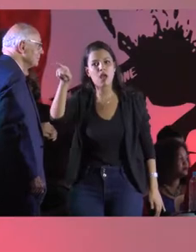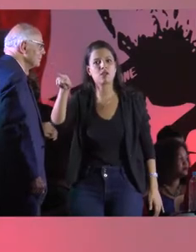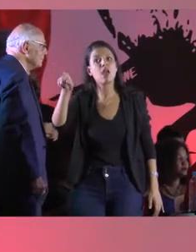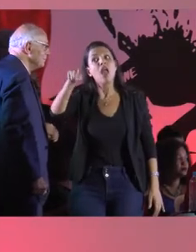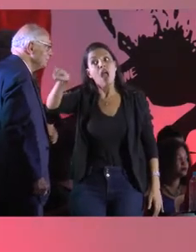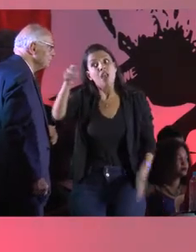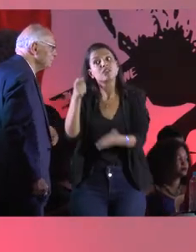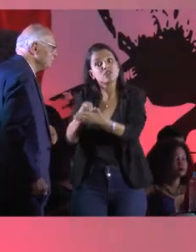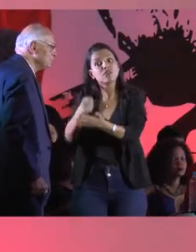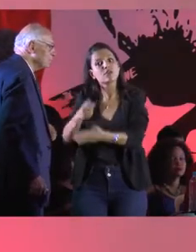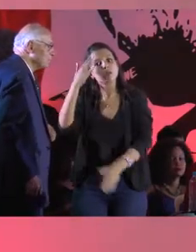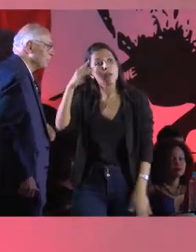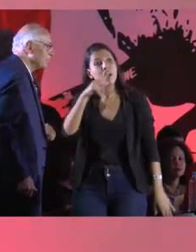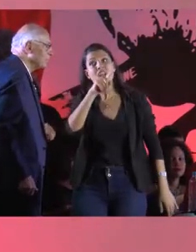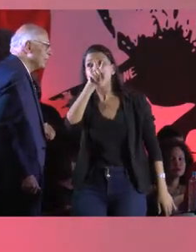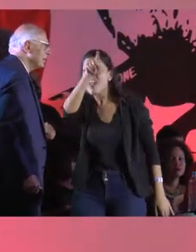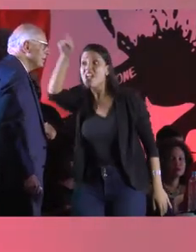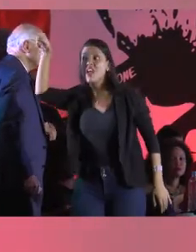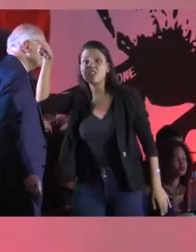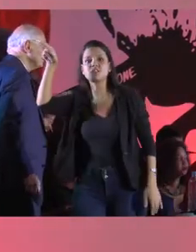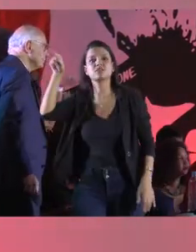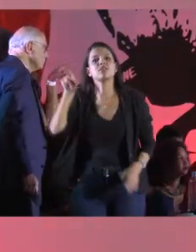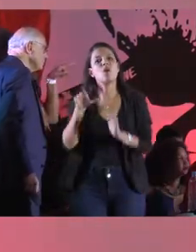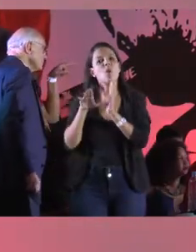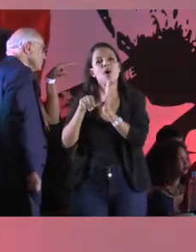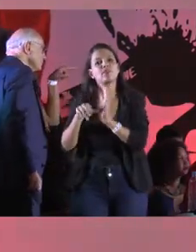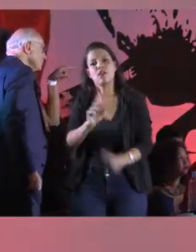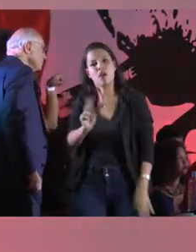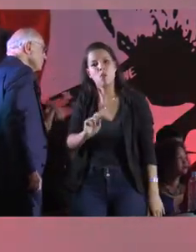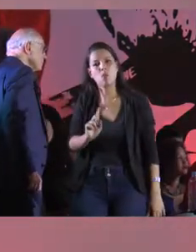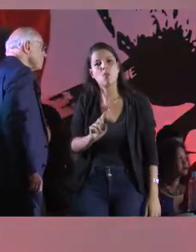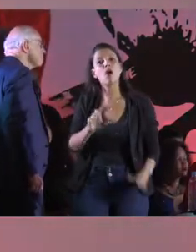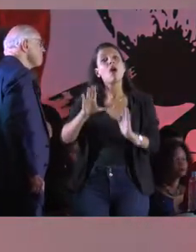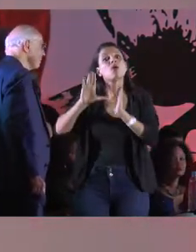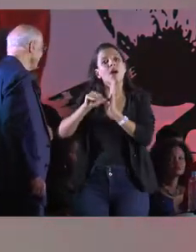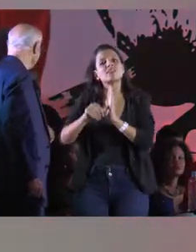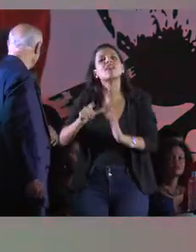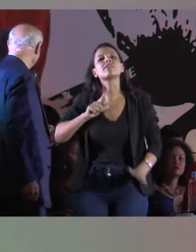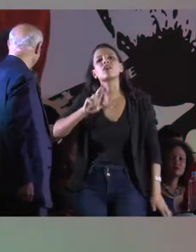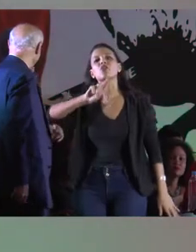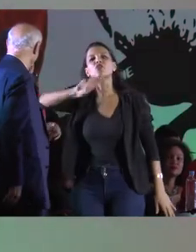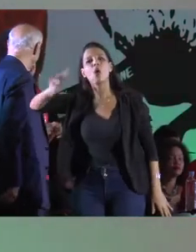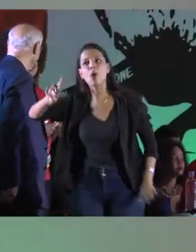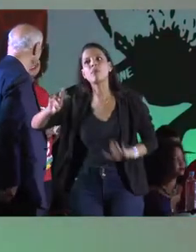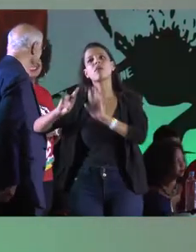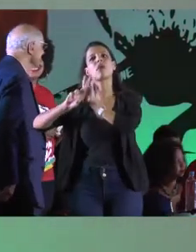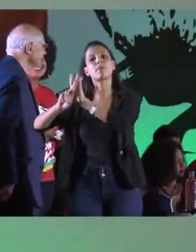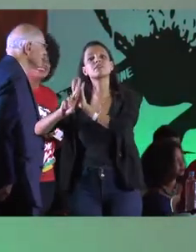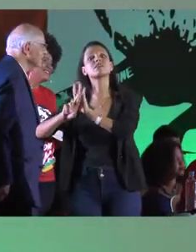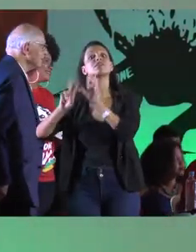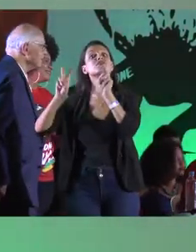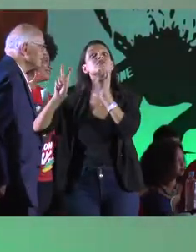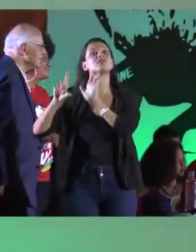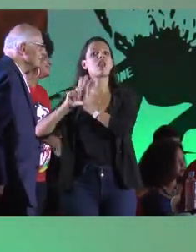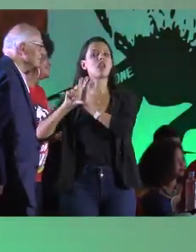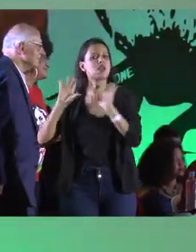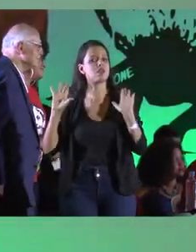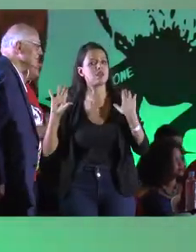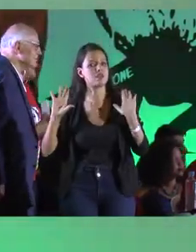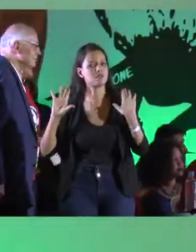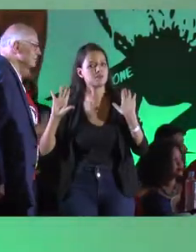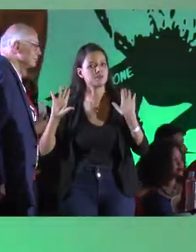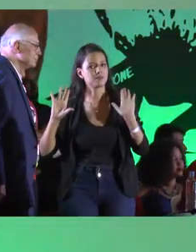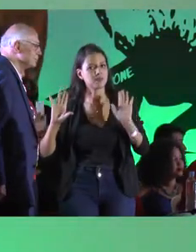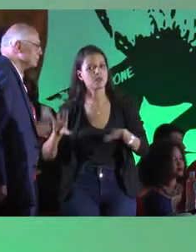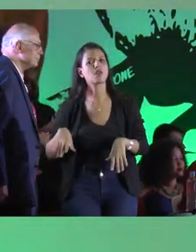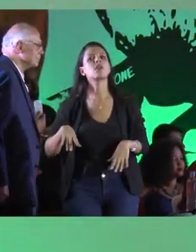saber: eles não são quadrilha. Quadrilha é quem, em nome de representar a lei,